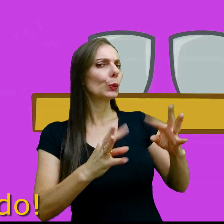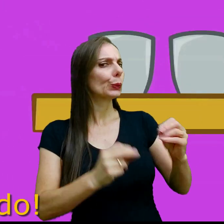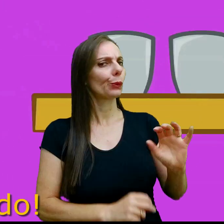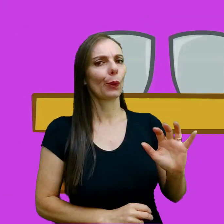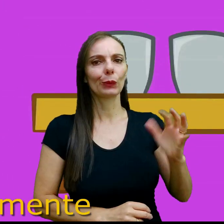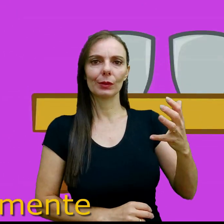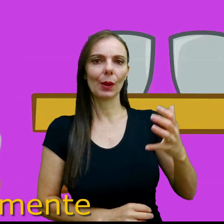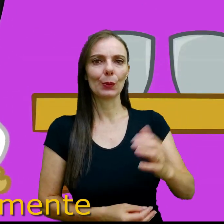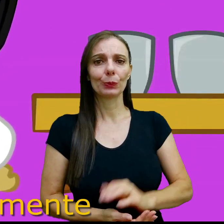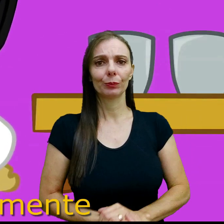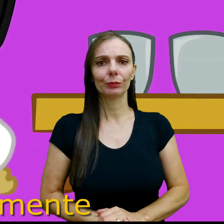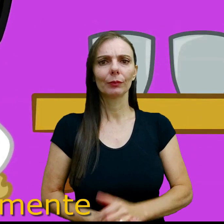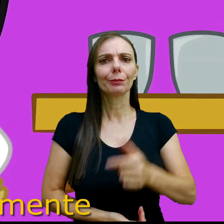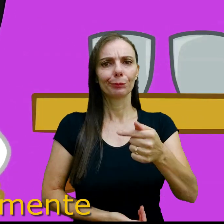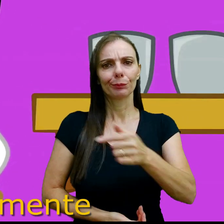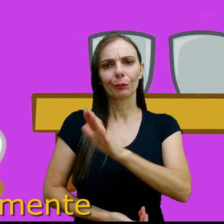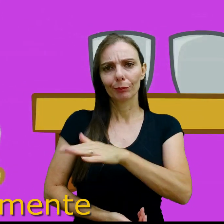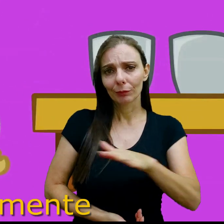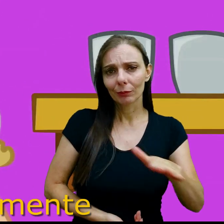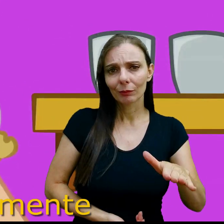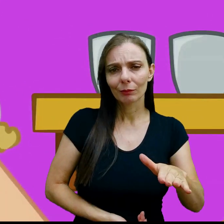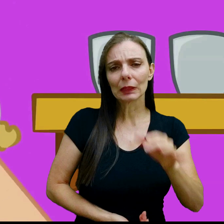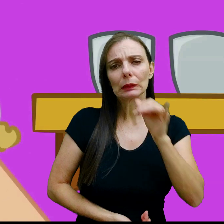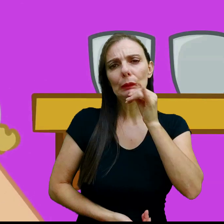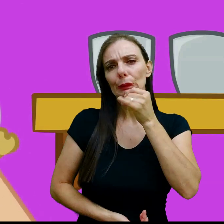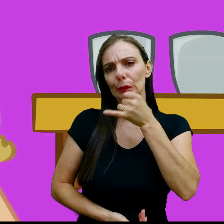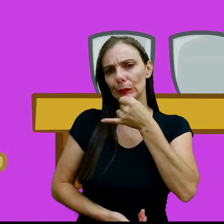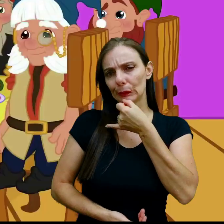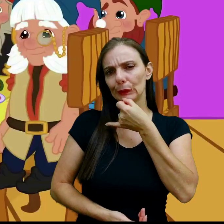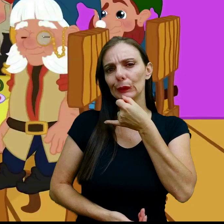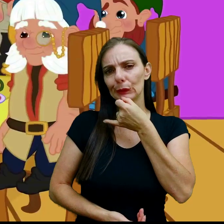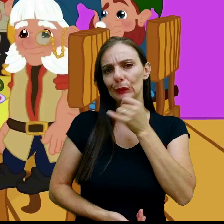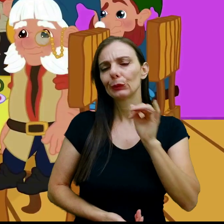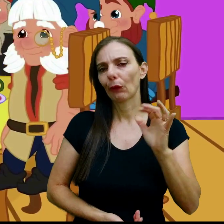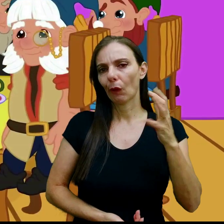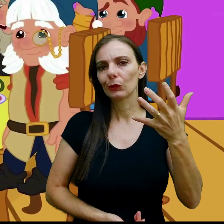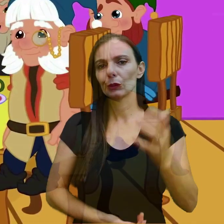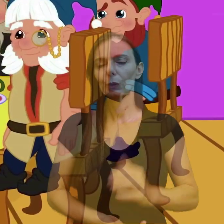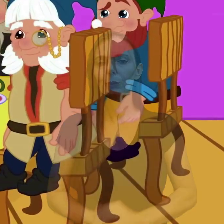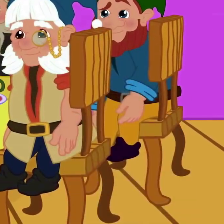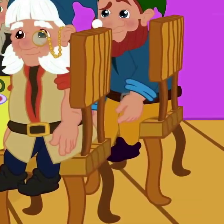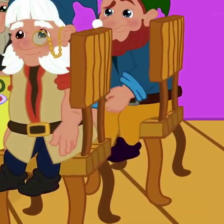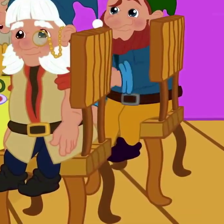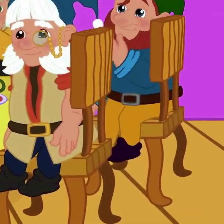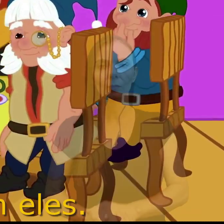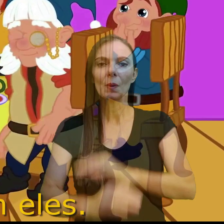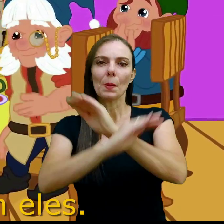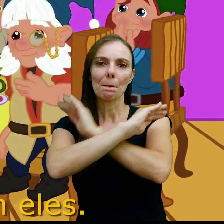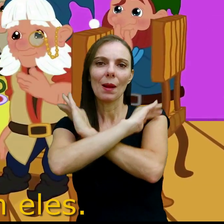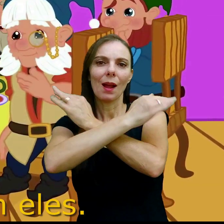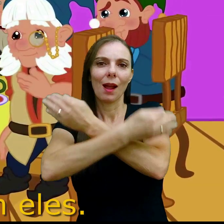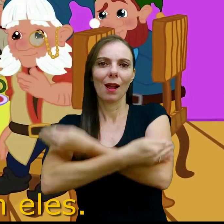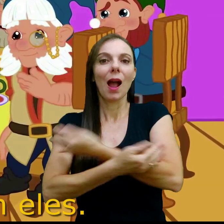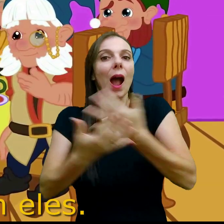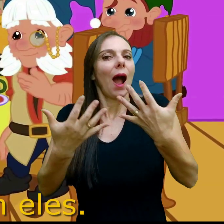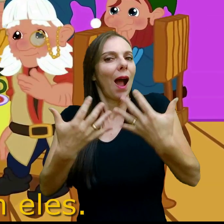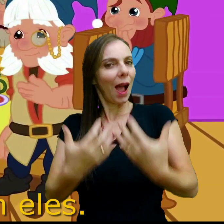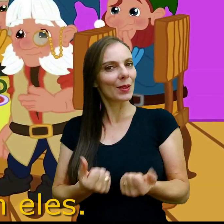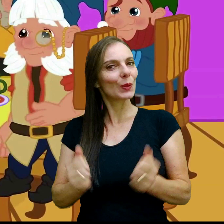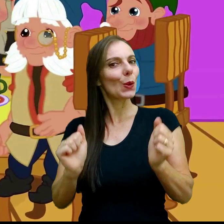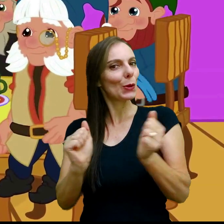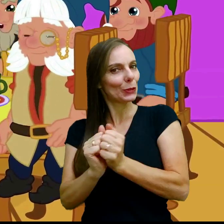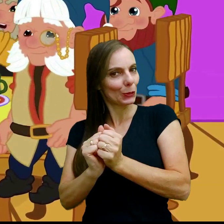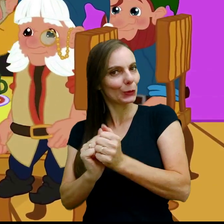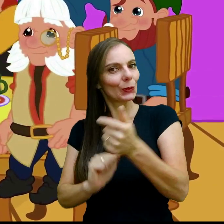acontecido. Os sete anões ficaram realmente tristes ao ouvirem o que havia acontecido. Concordando em ficar com